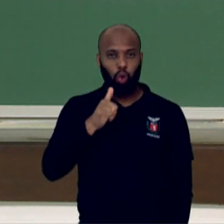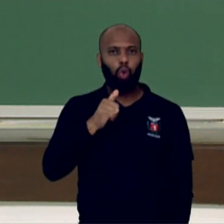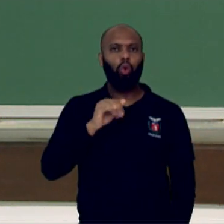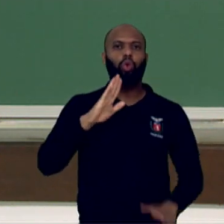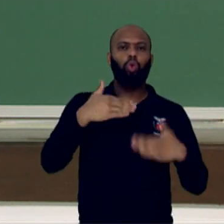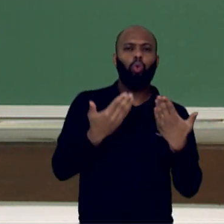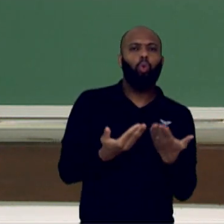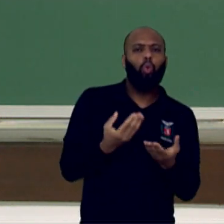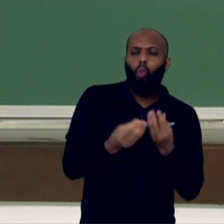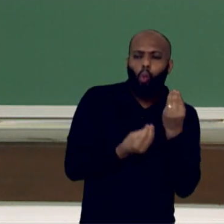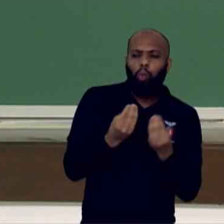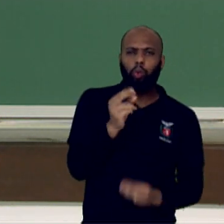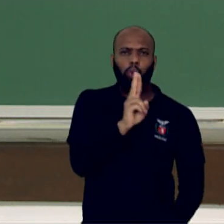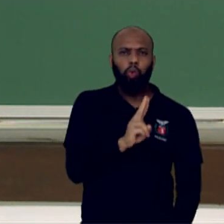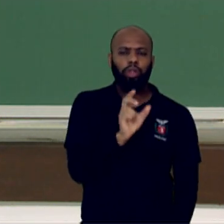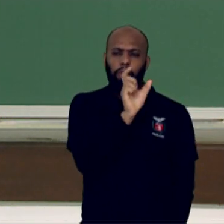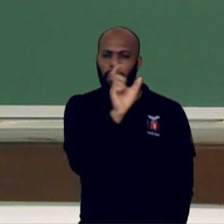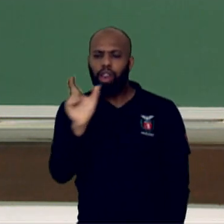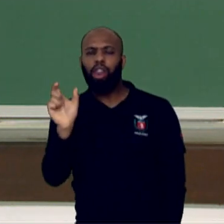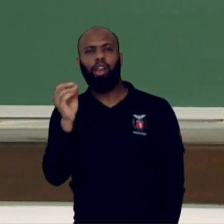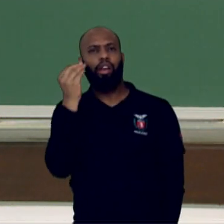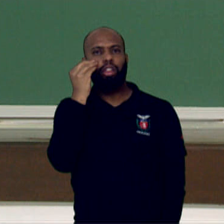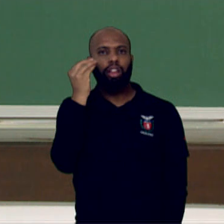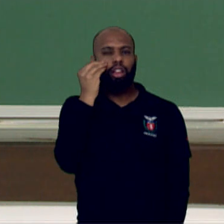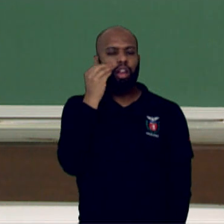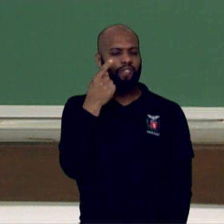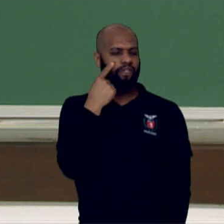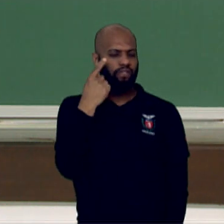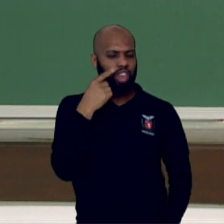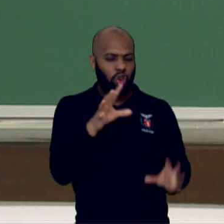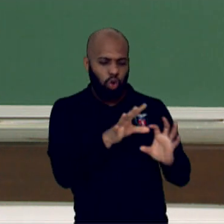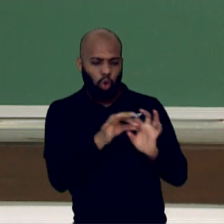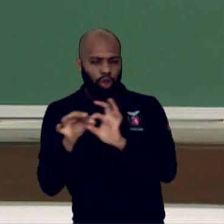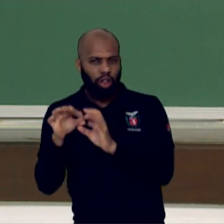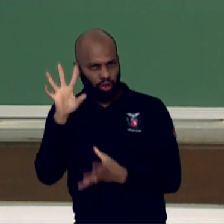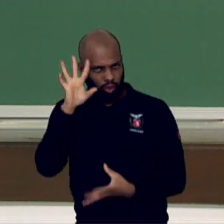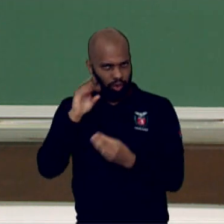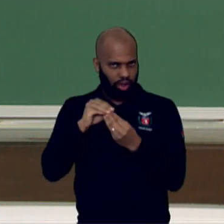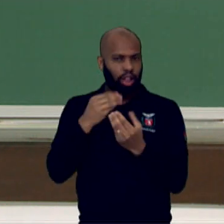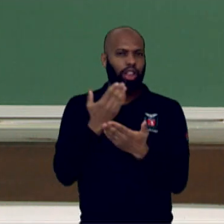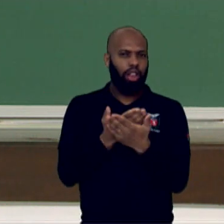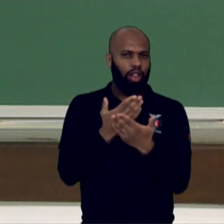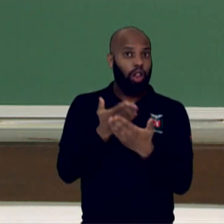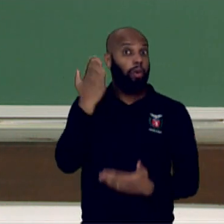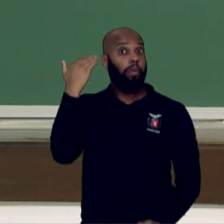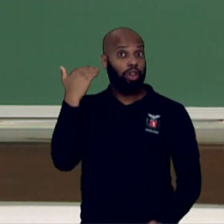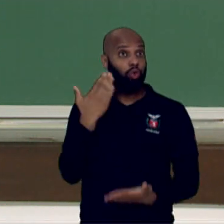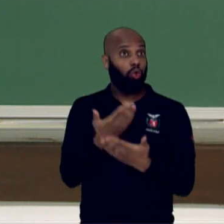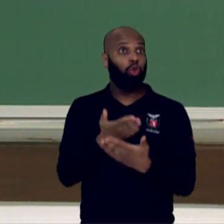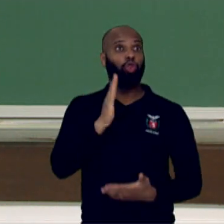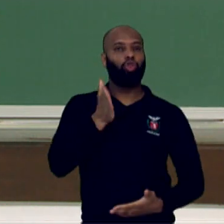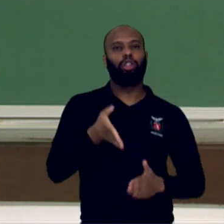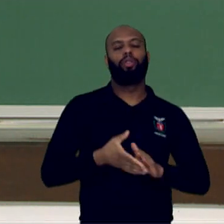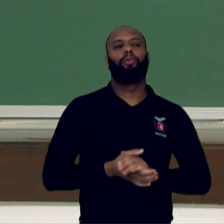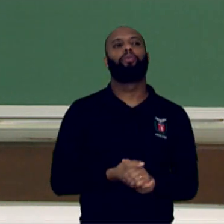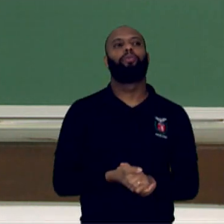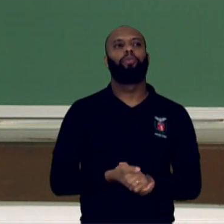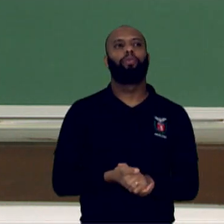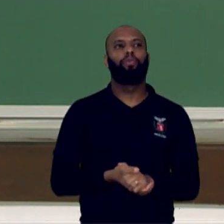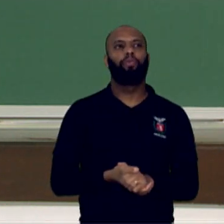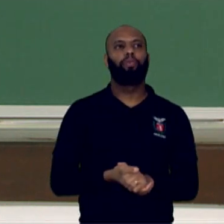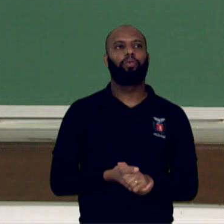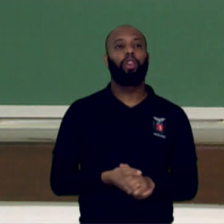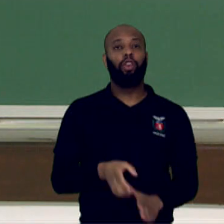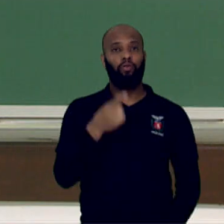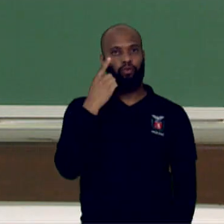das palavras, tentando interpretar pelo contexto aquilo que a gente falou na aula passada, lembram? Então